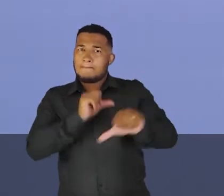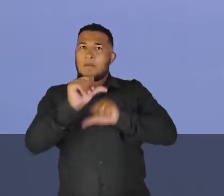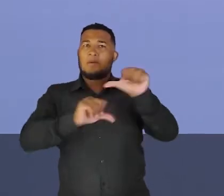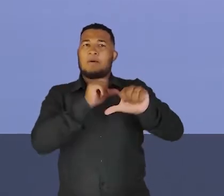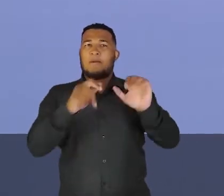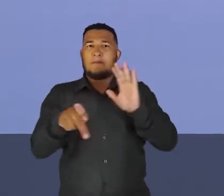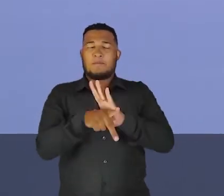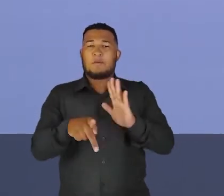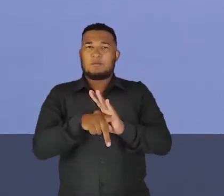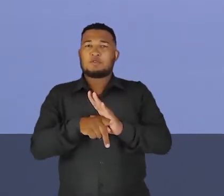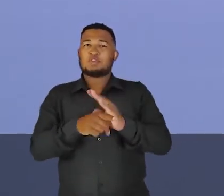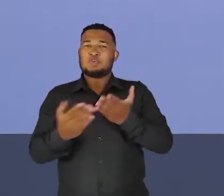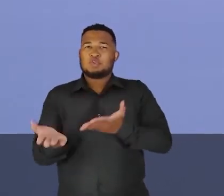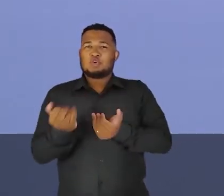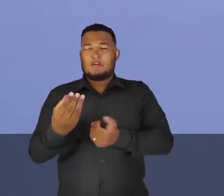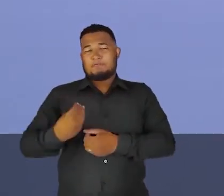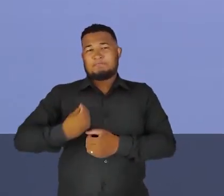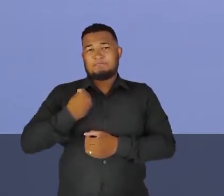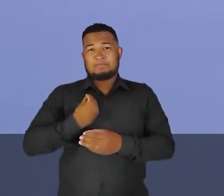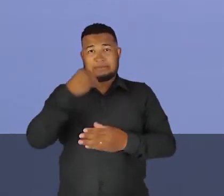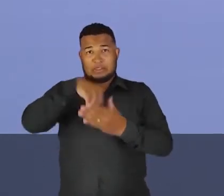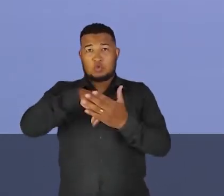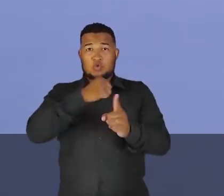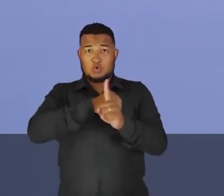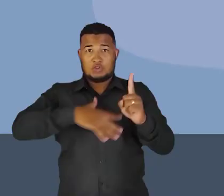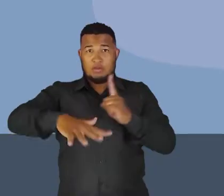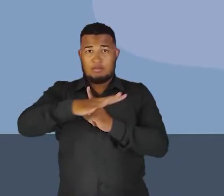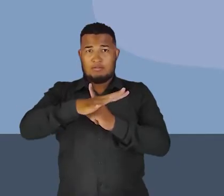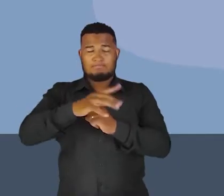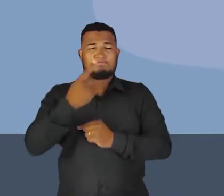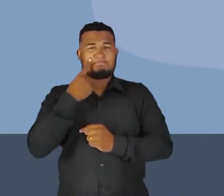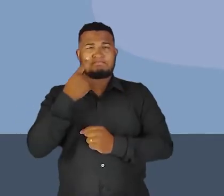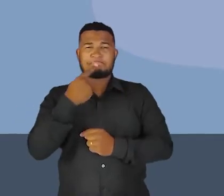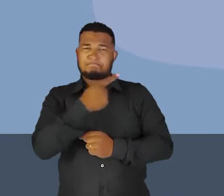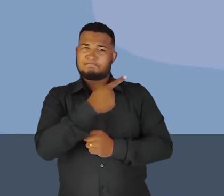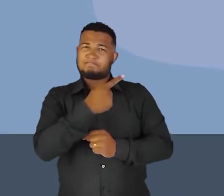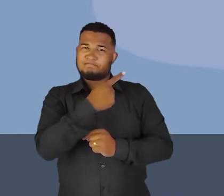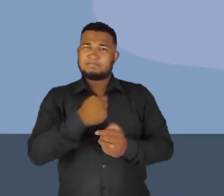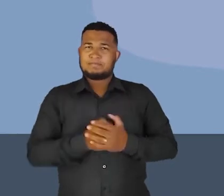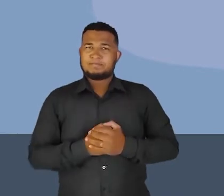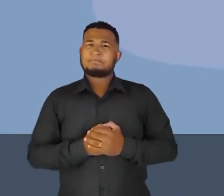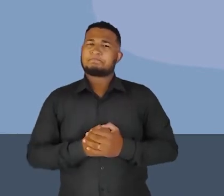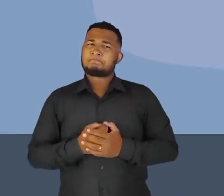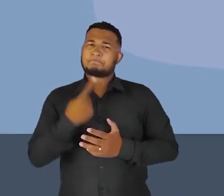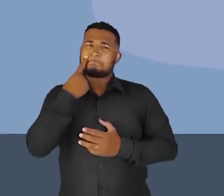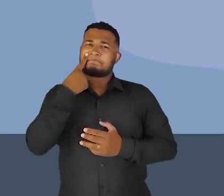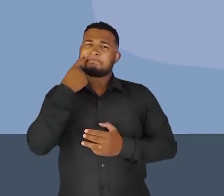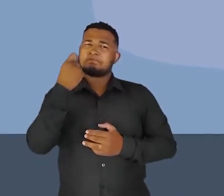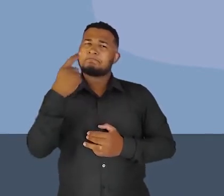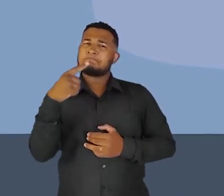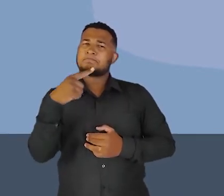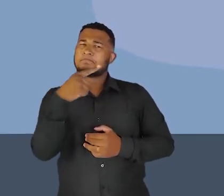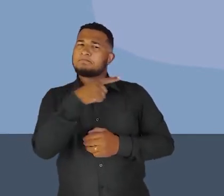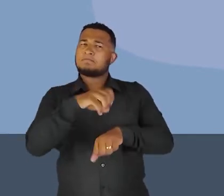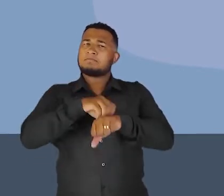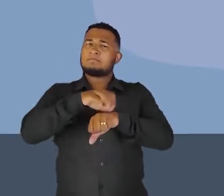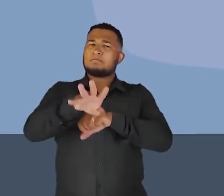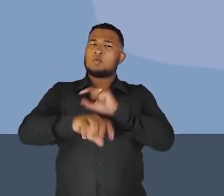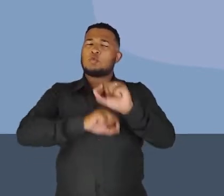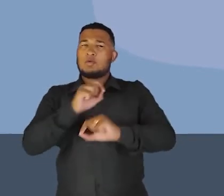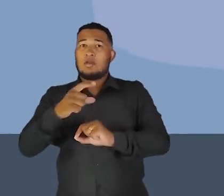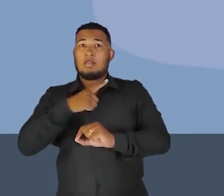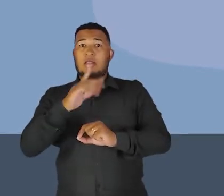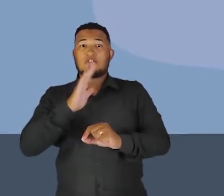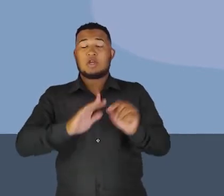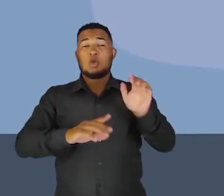vem promovendo na sociedade, tá? Então, para isso, vamos lá para a telinha? Olha só que interessante que eu trouxe para vocês aqui. A gente tem, então, de acordo com o Estatuto da